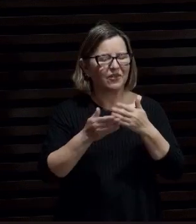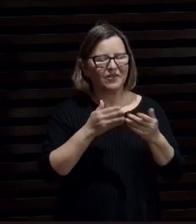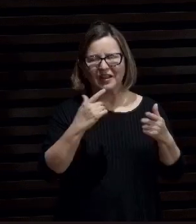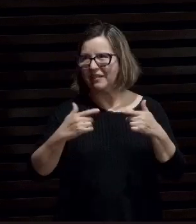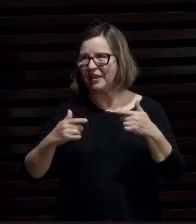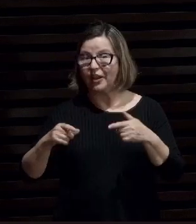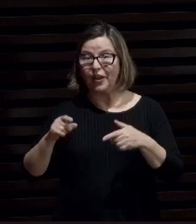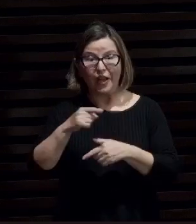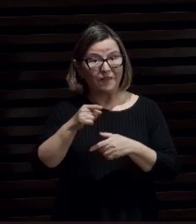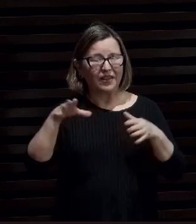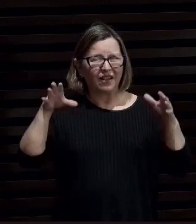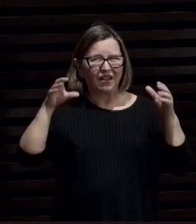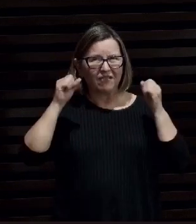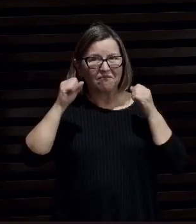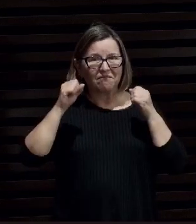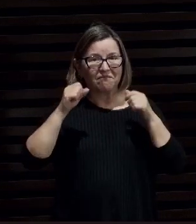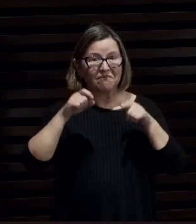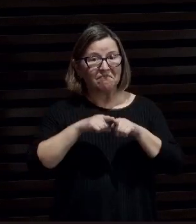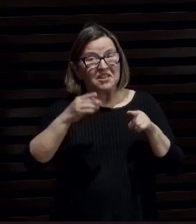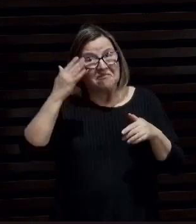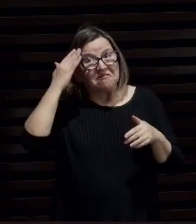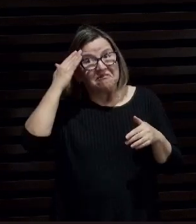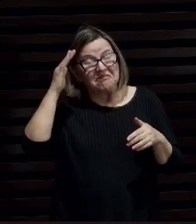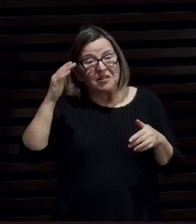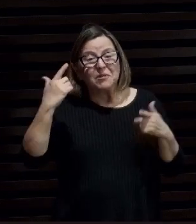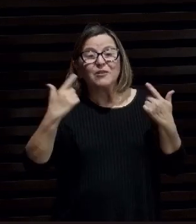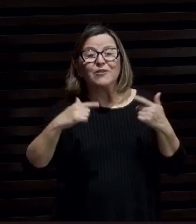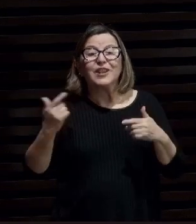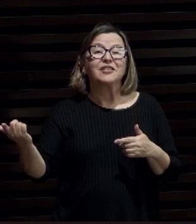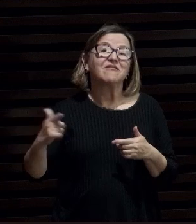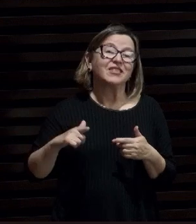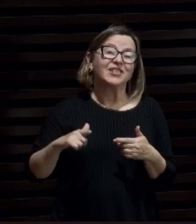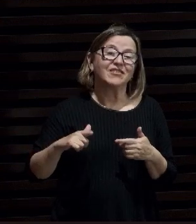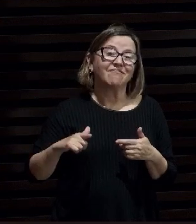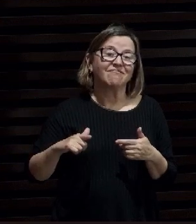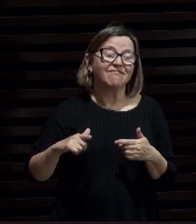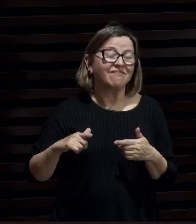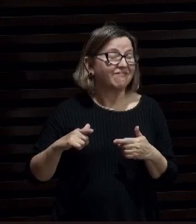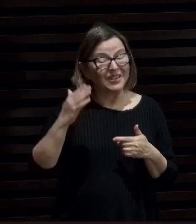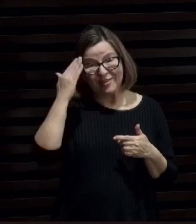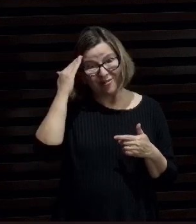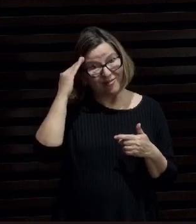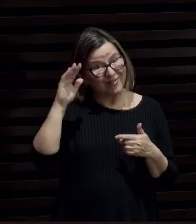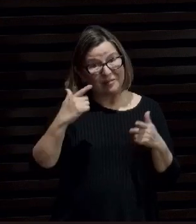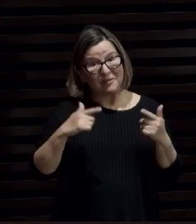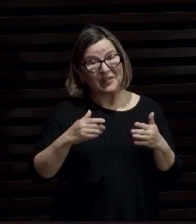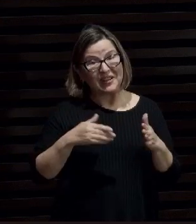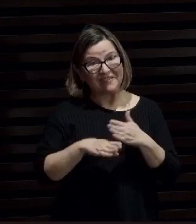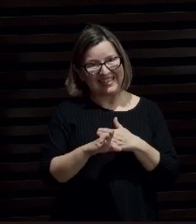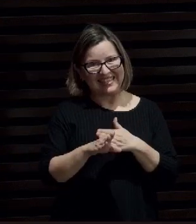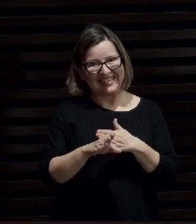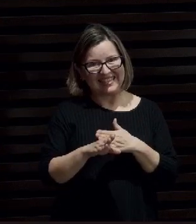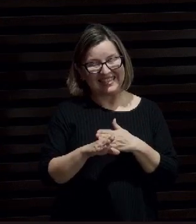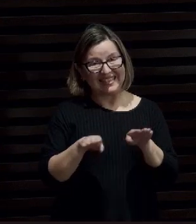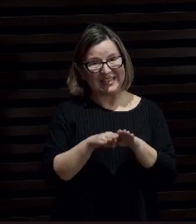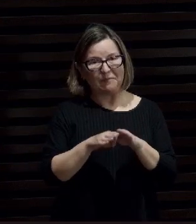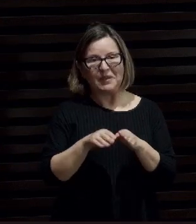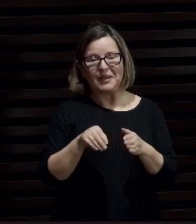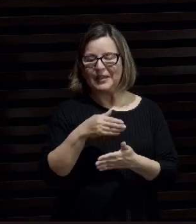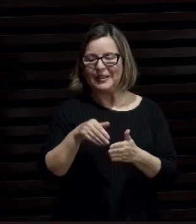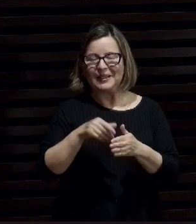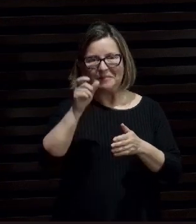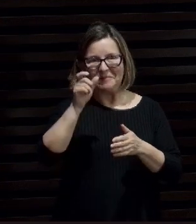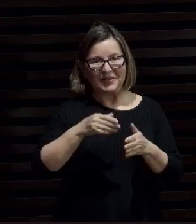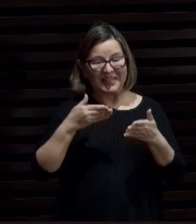voz, mas não sabes de onde vem, nem para onde vai. Assim é todo o que é nascido do